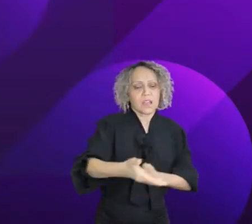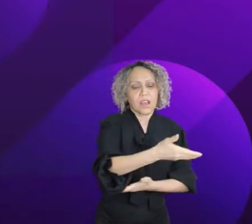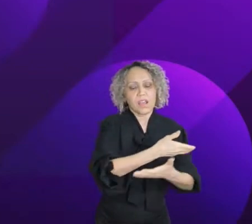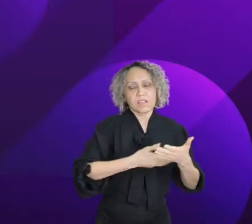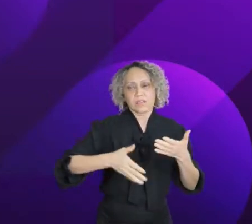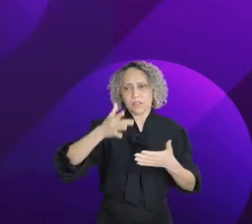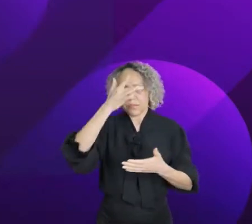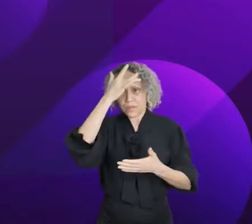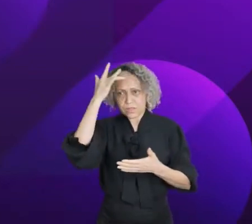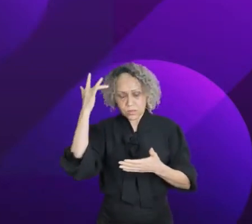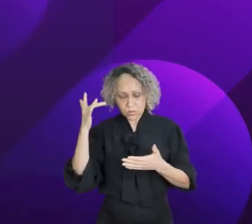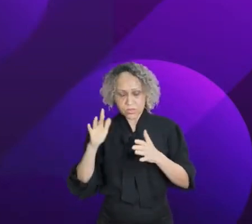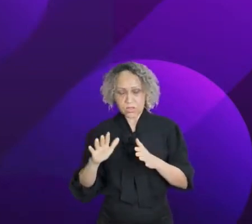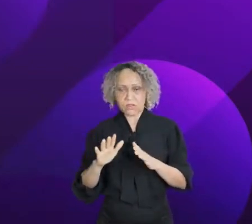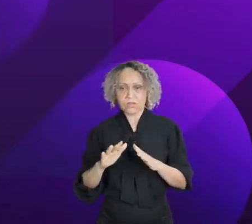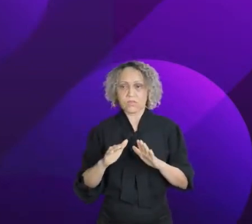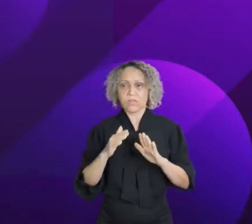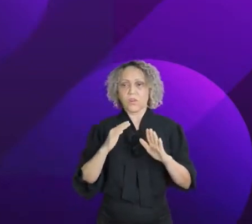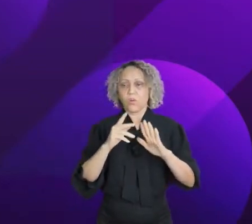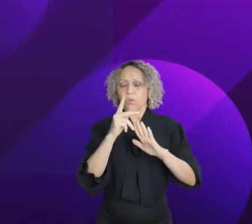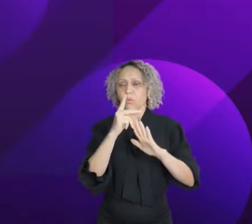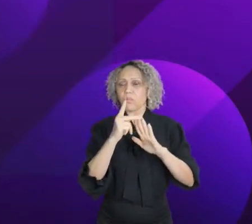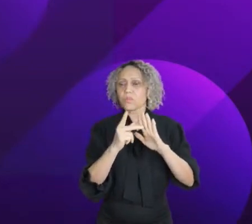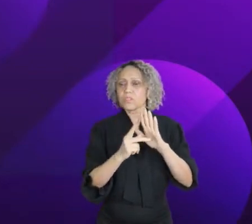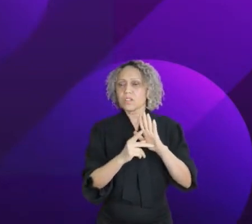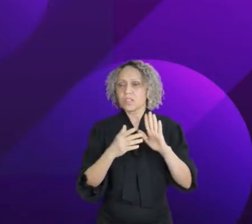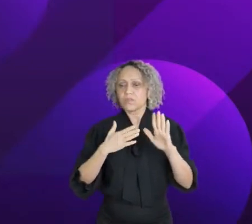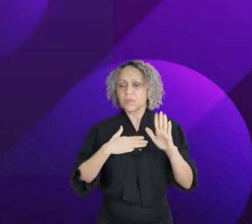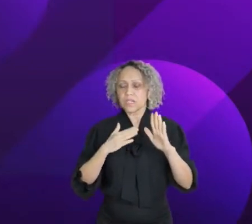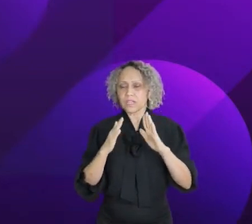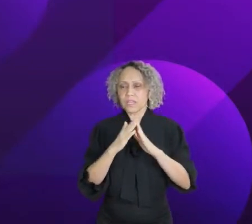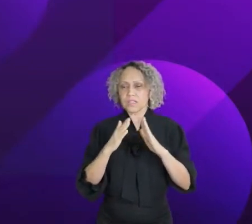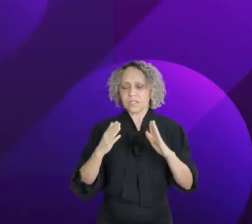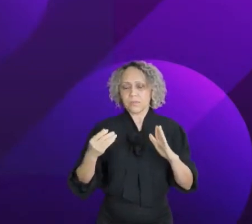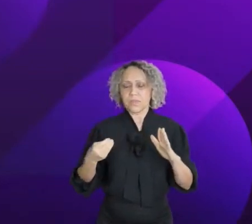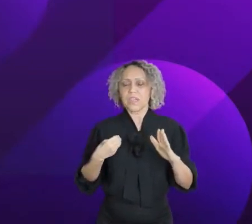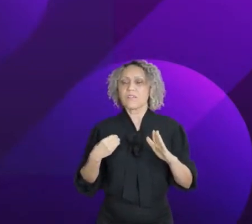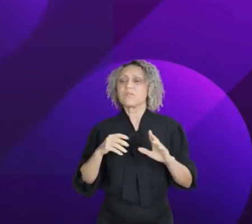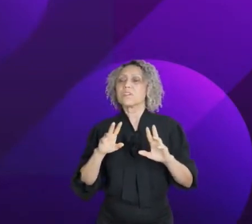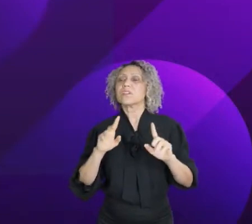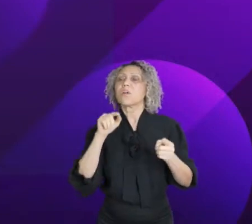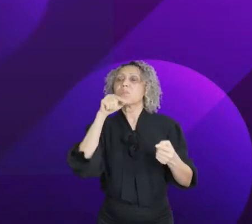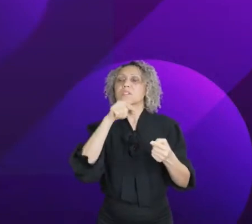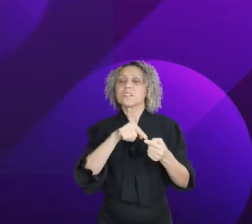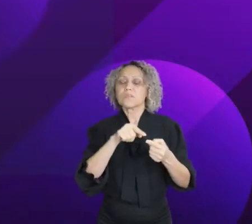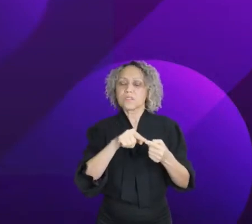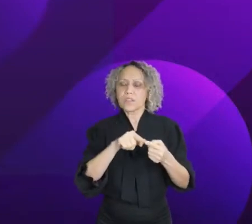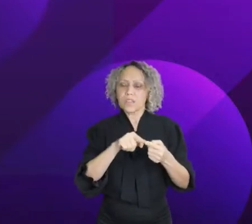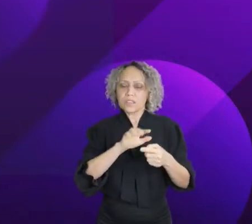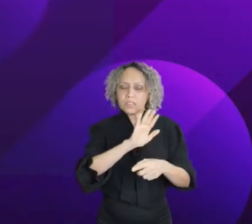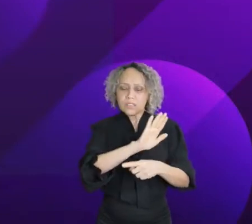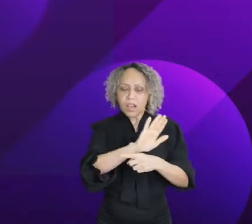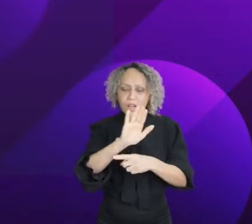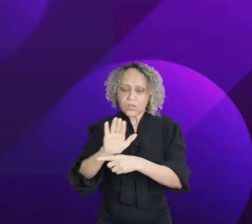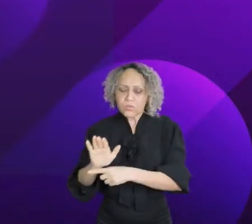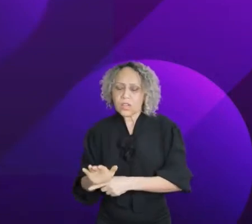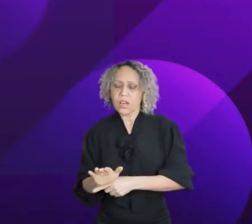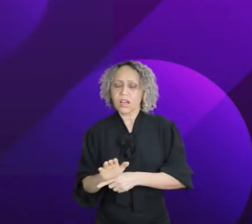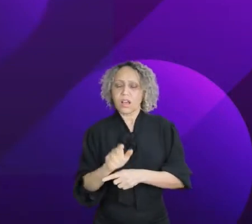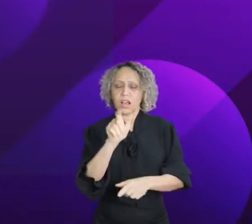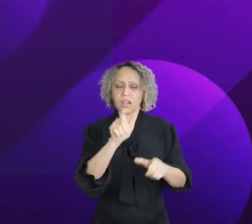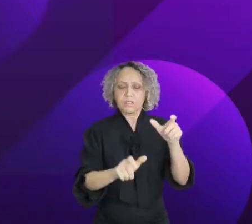Então, o programa Minha Casa Minha Vida vem atender uma demanda histórica de ineficiência de acesso à